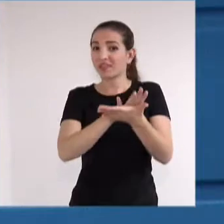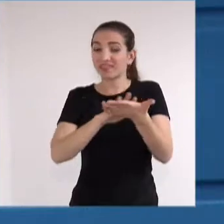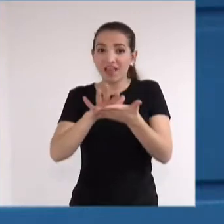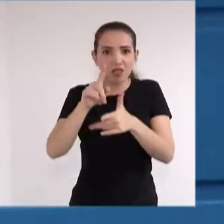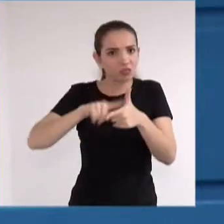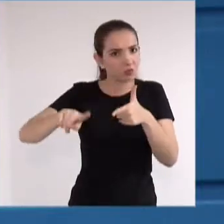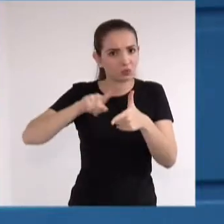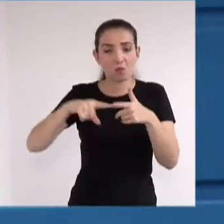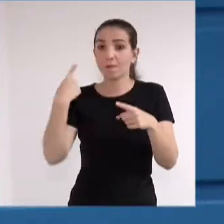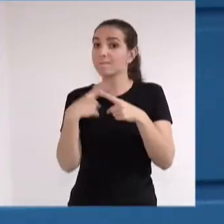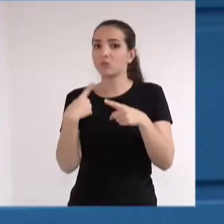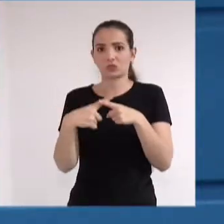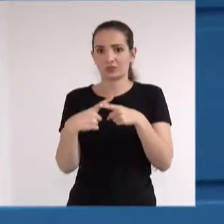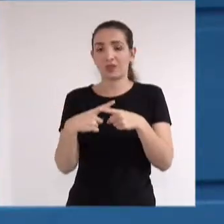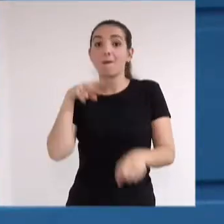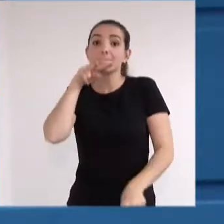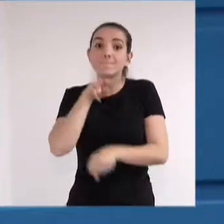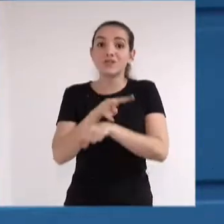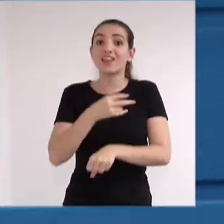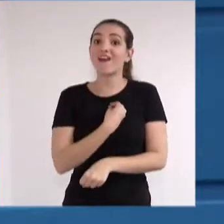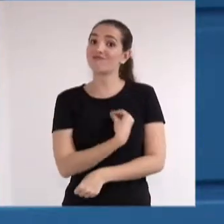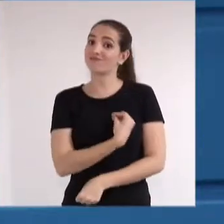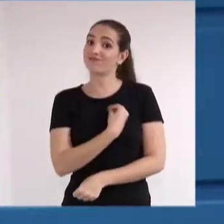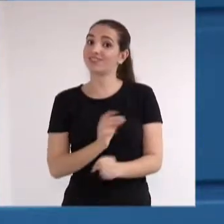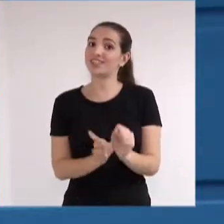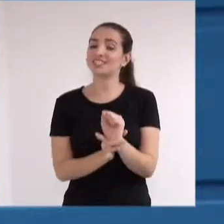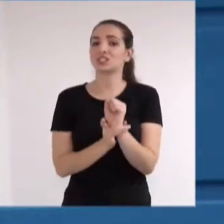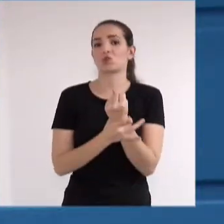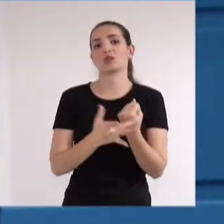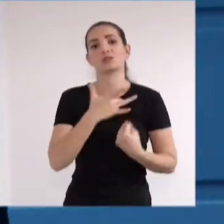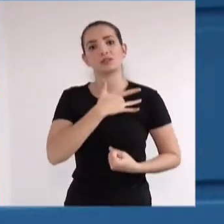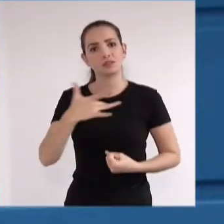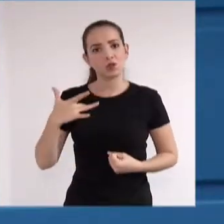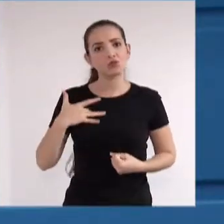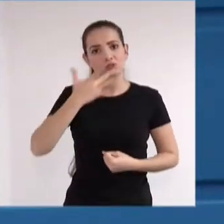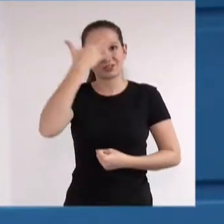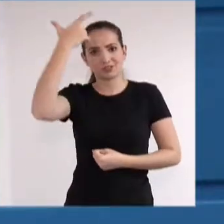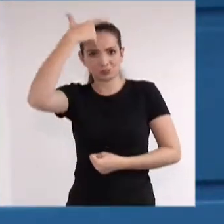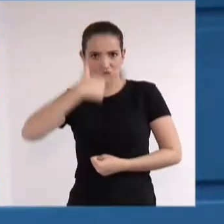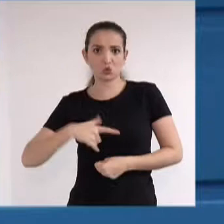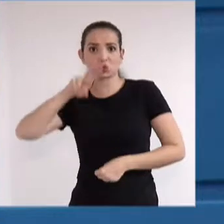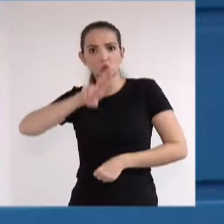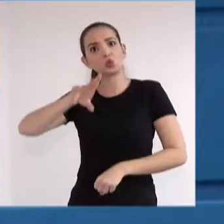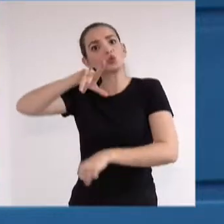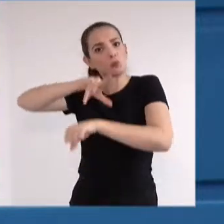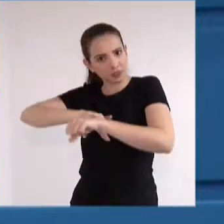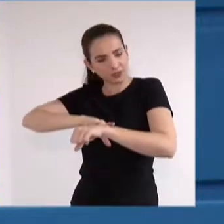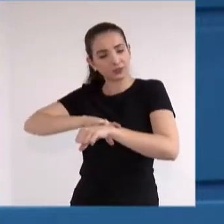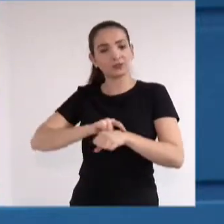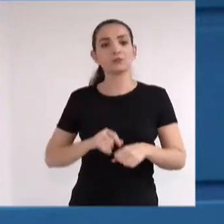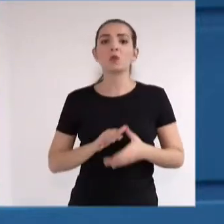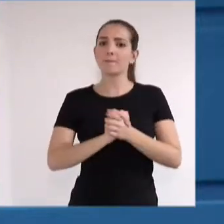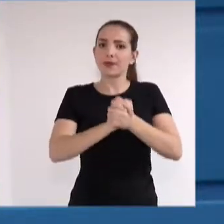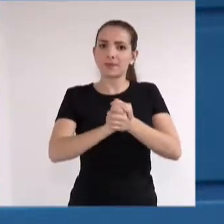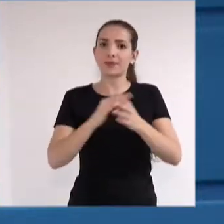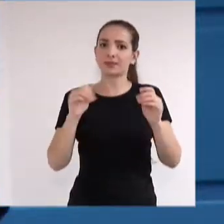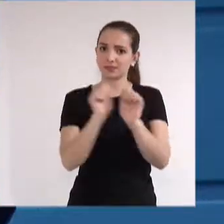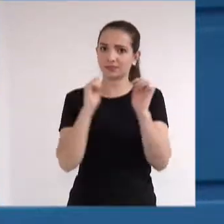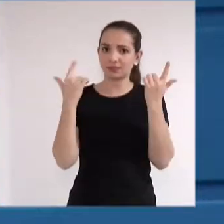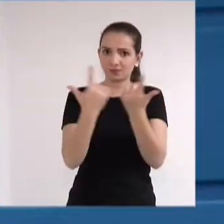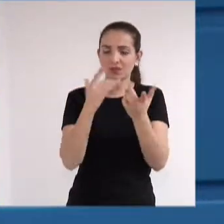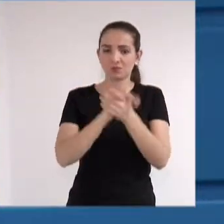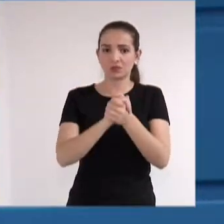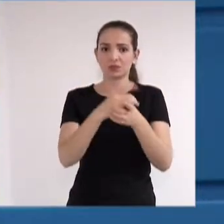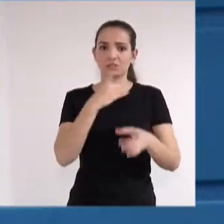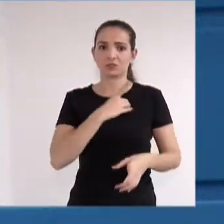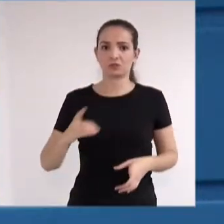está preservando a vida e a saúde das pessoas. Parabéns a essa casa, parabéns aos deputados e agradecemos